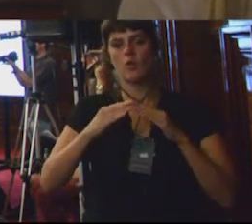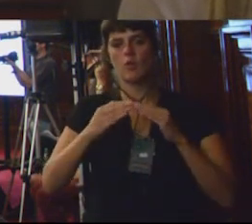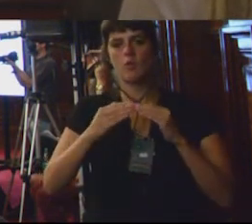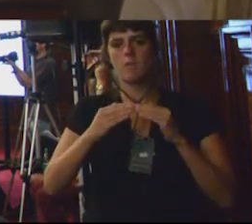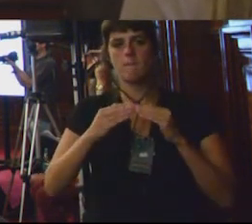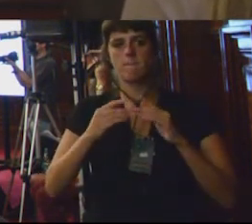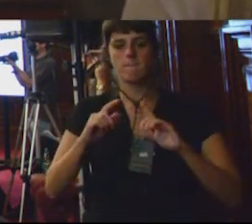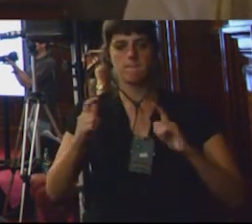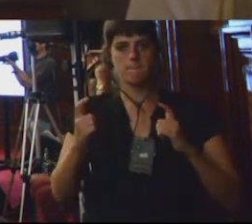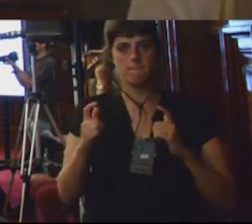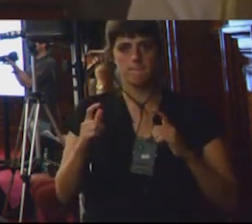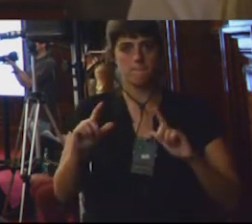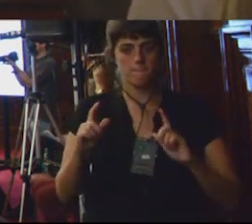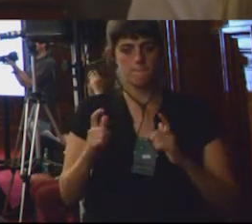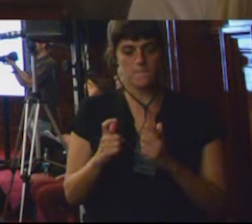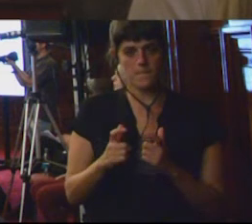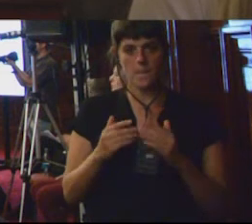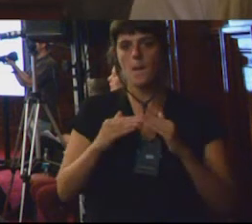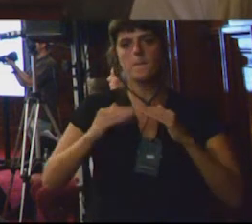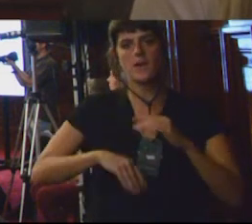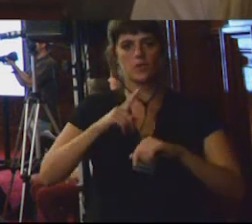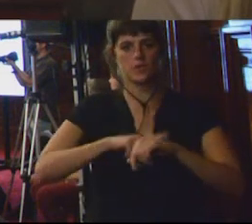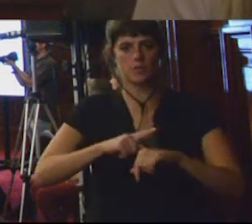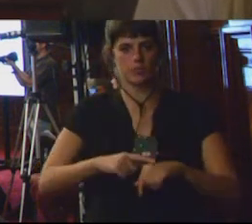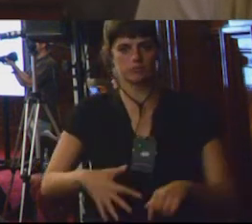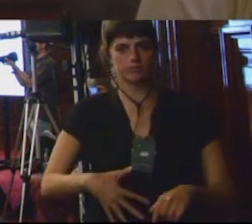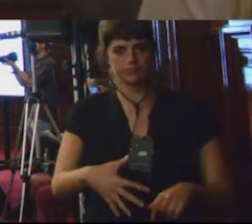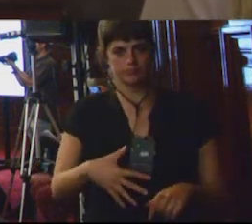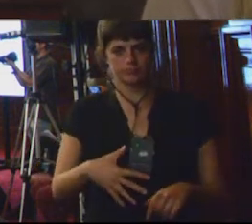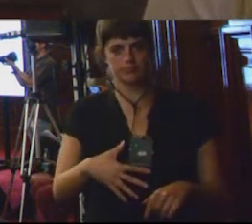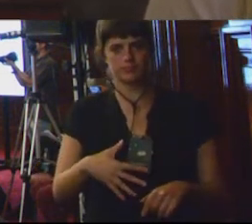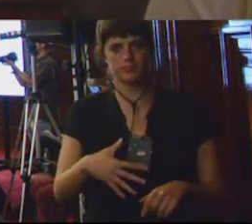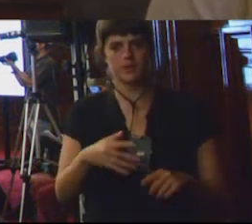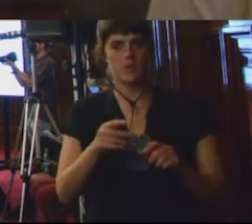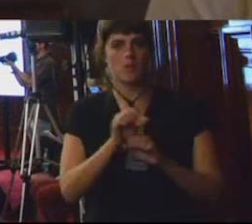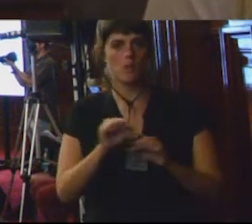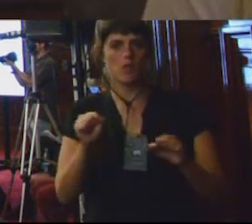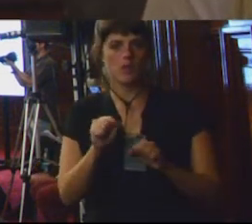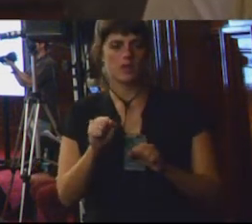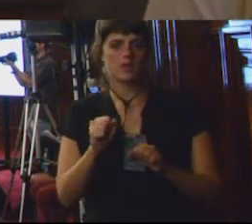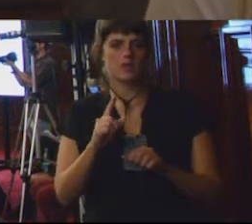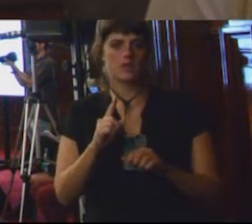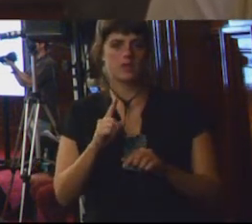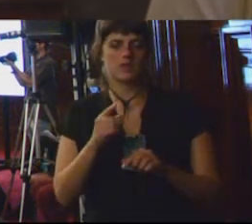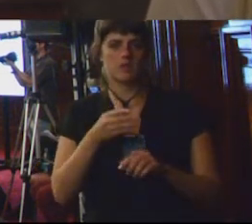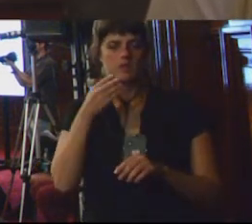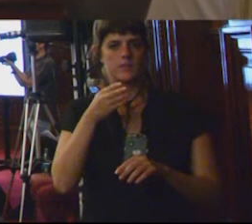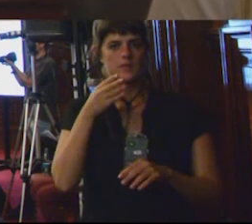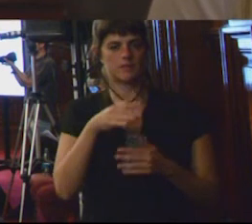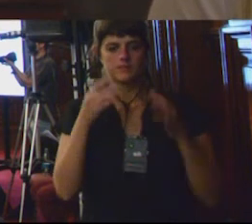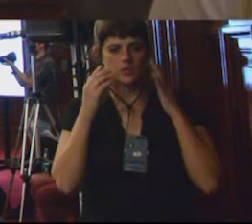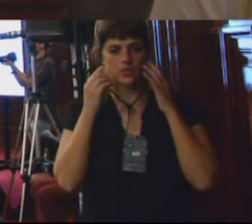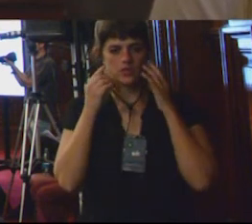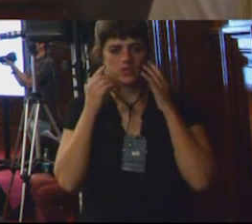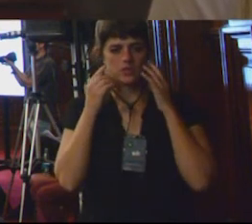a forma do controle de horário dos trabalhadores gera empregos, restringir o acesso à justiça dos trabalhadores mais pobres gera empregos,